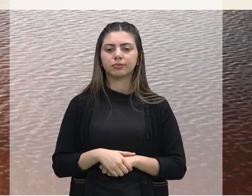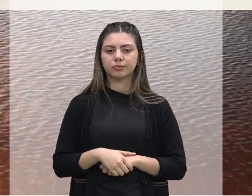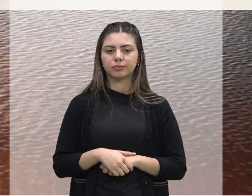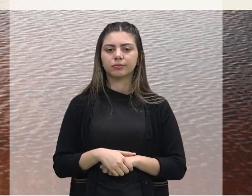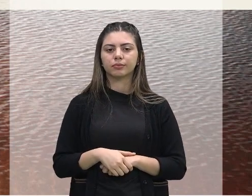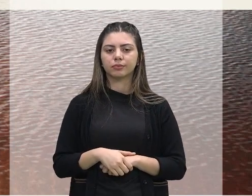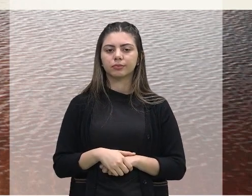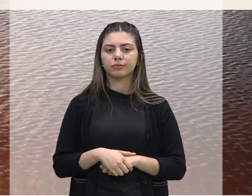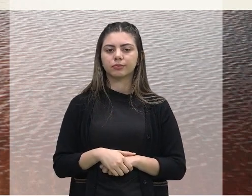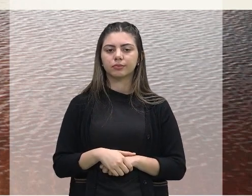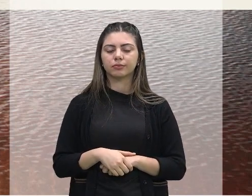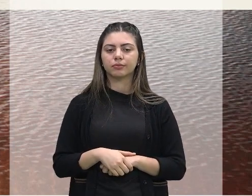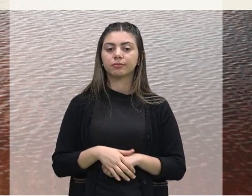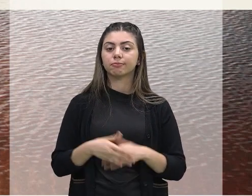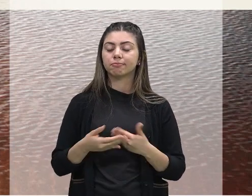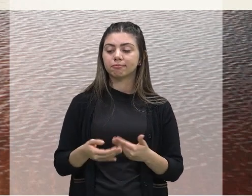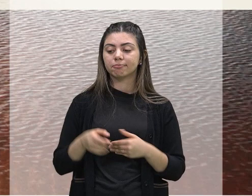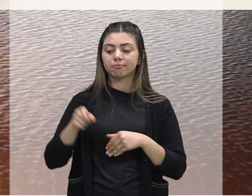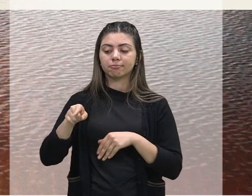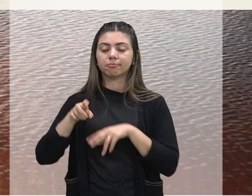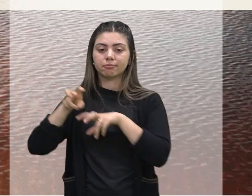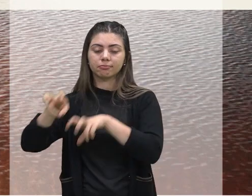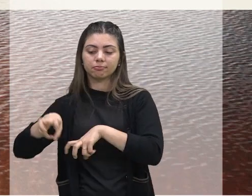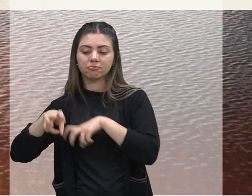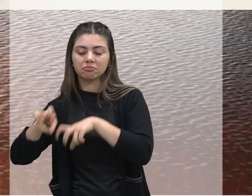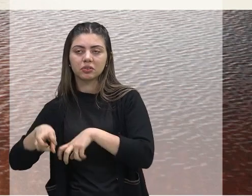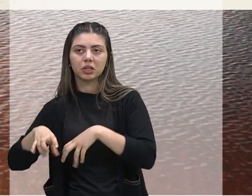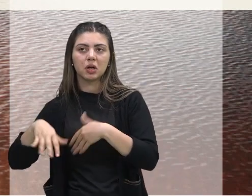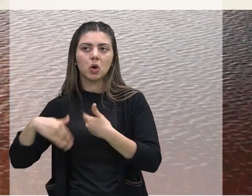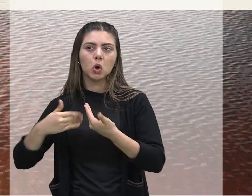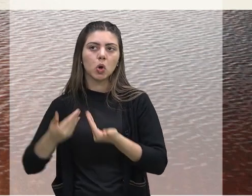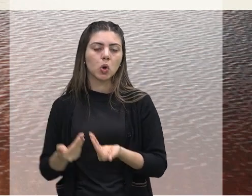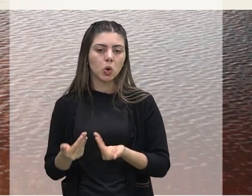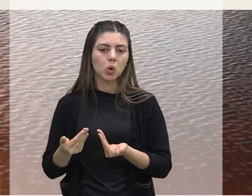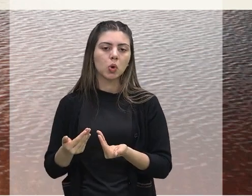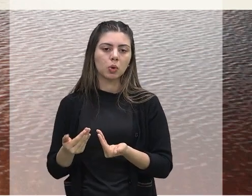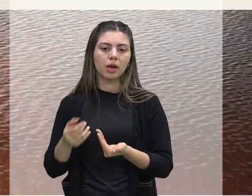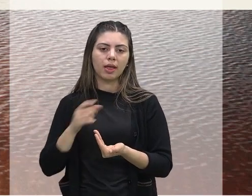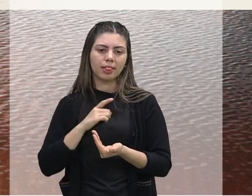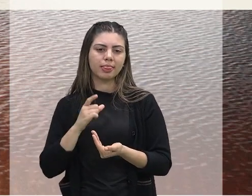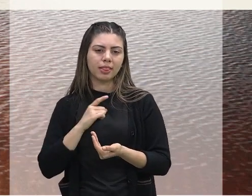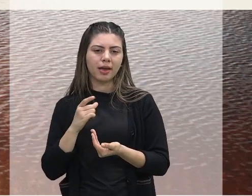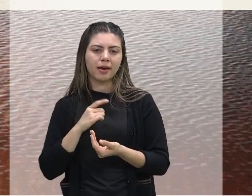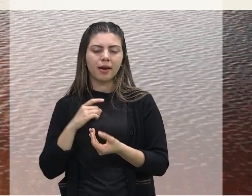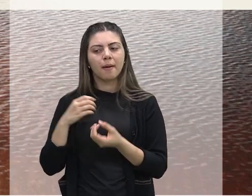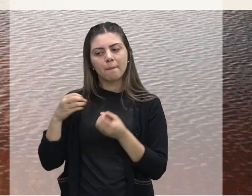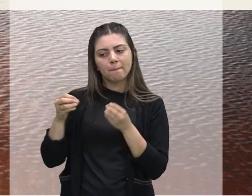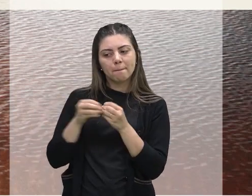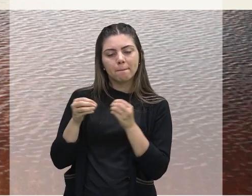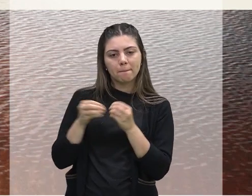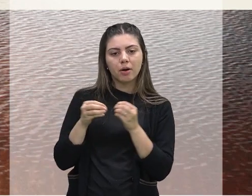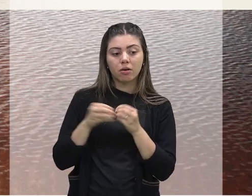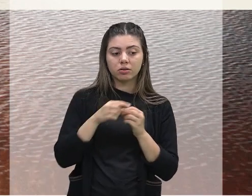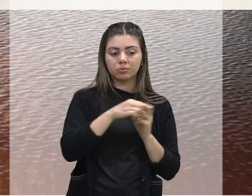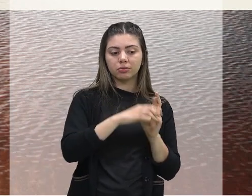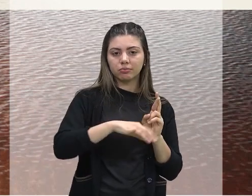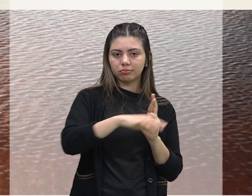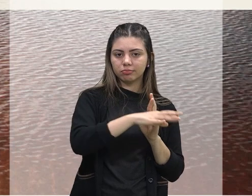identidade. Tanto no campo rural, que está próximo também do campo da vida do